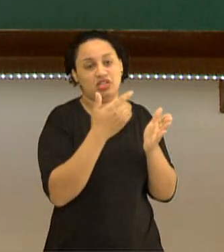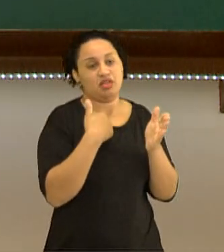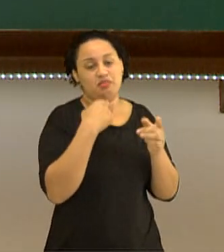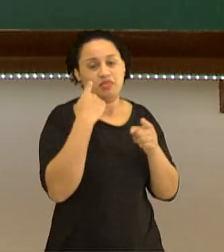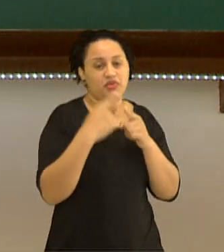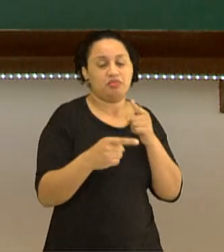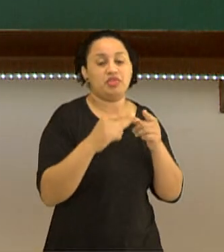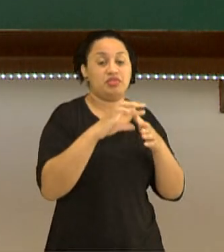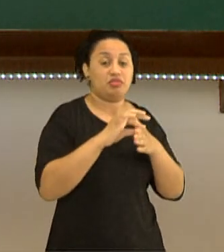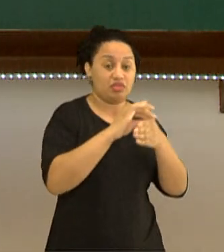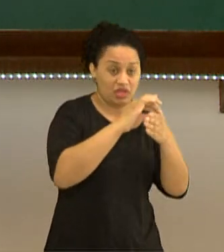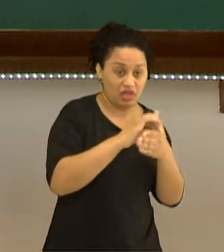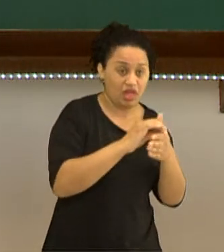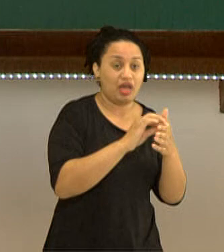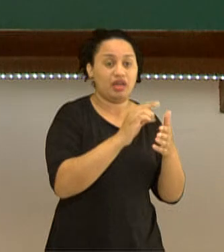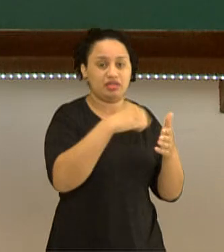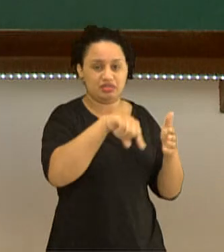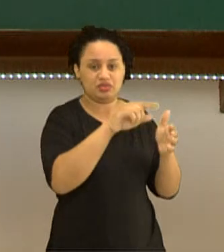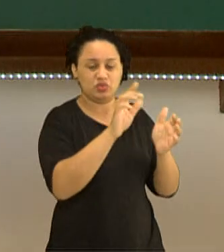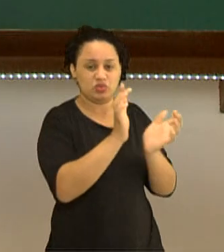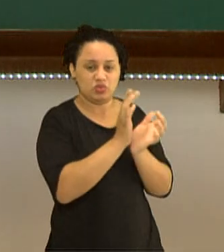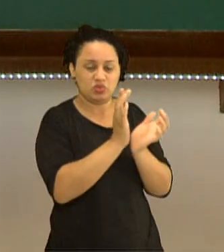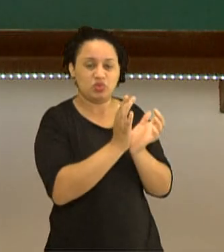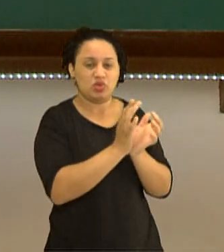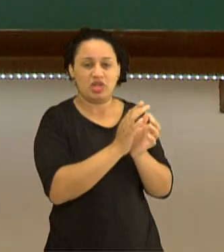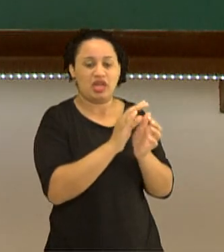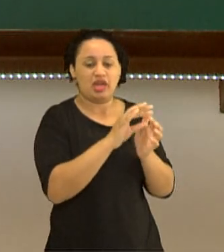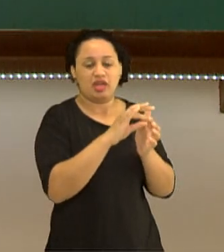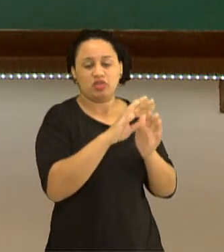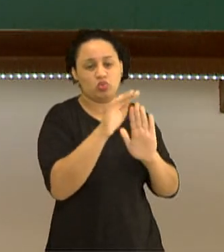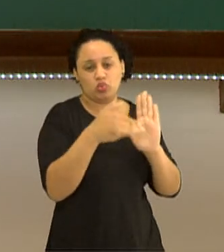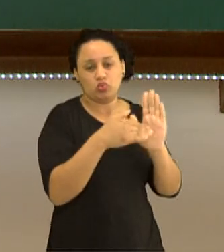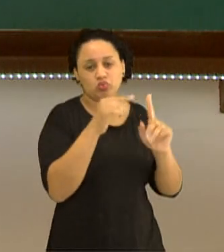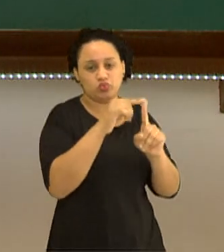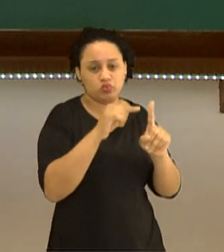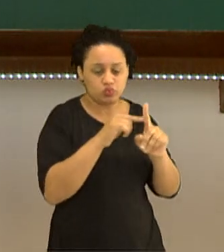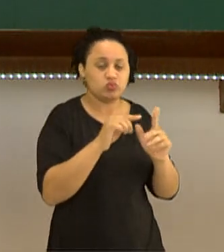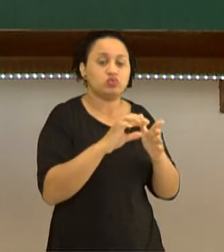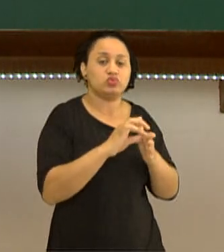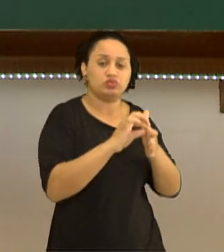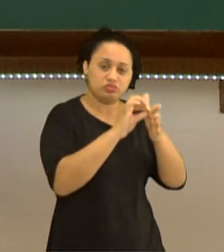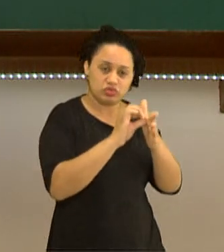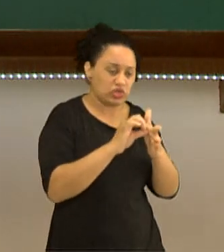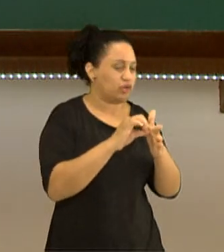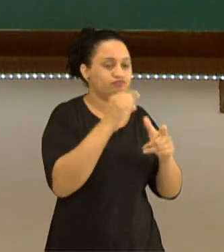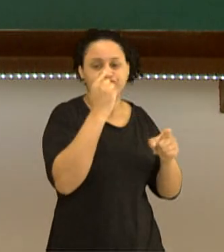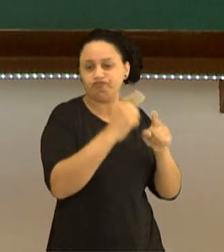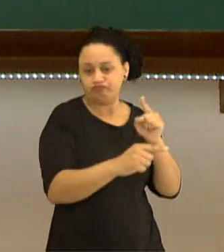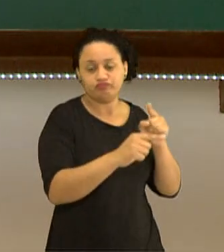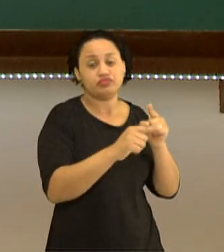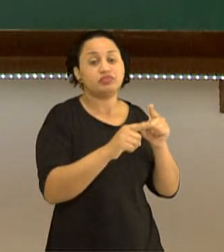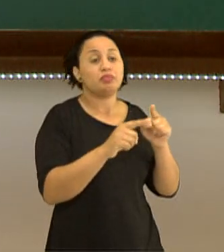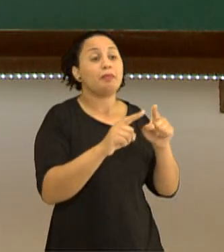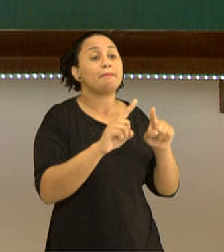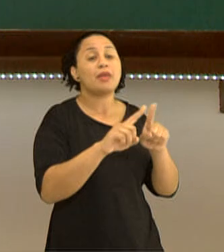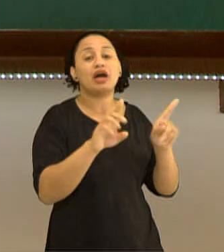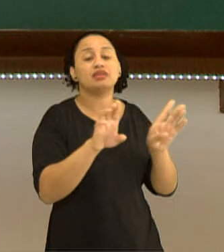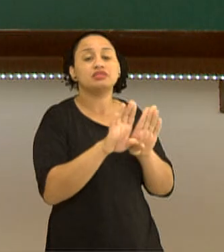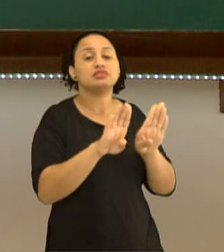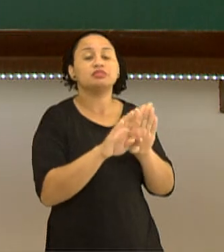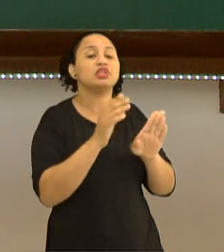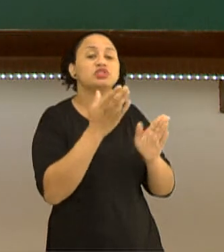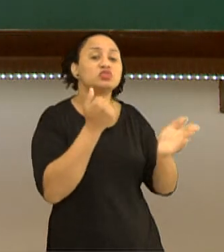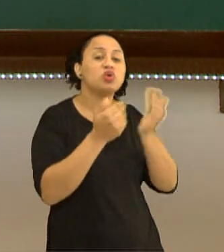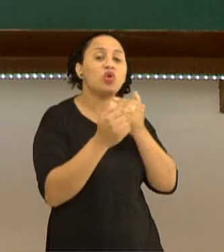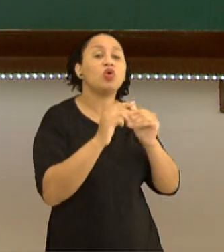proibido carne de todo tipo, peixe, frango, boi, qualquer tipo de carne, mas além disso eles só comem